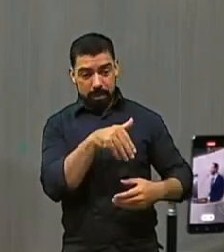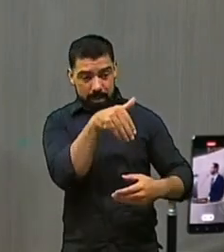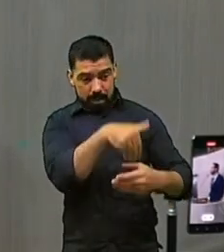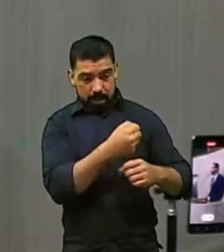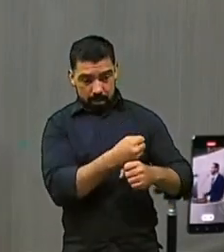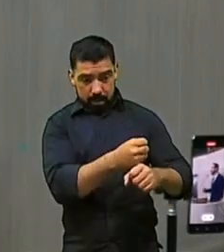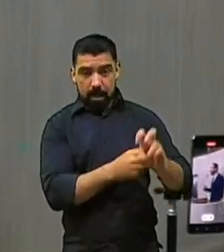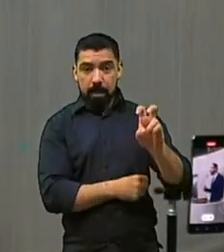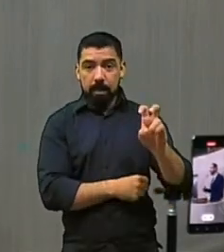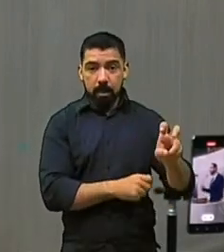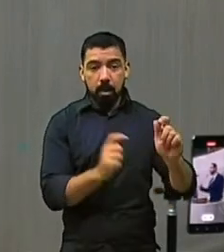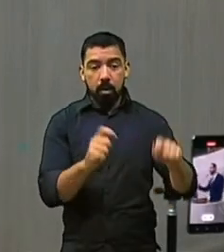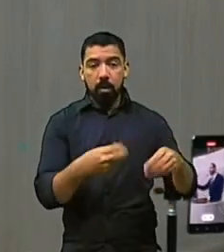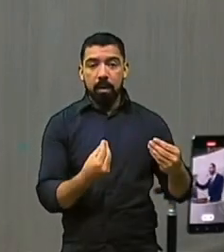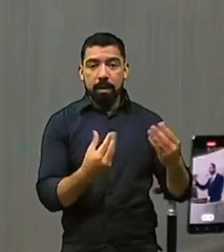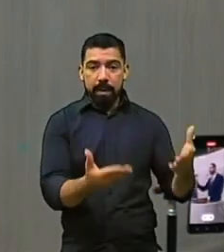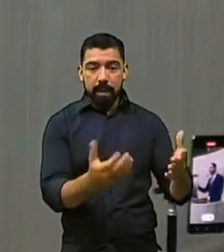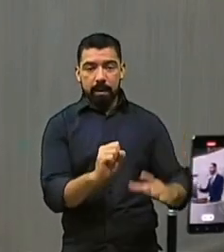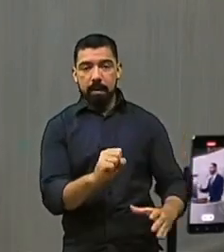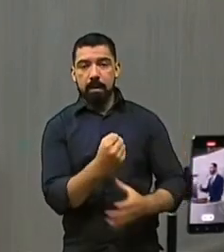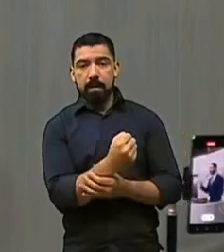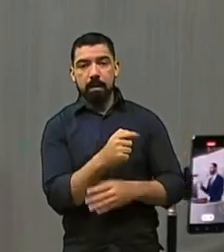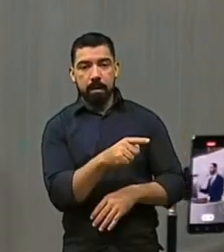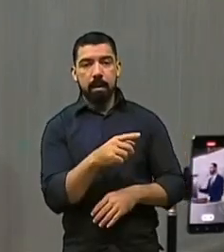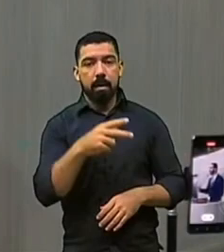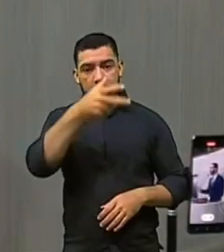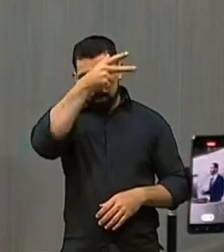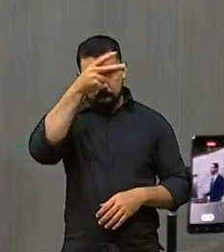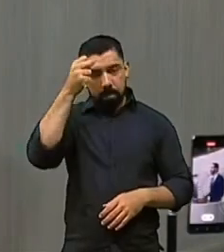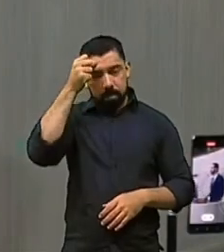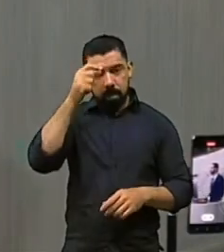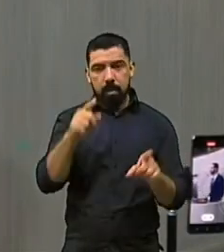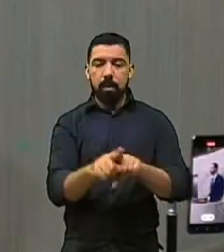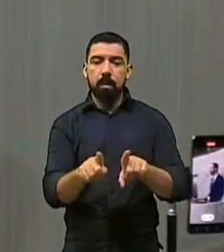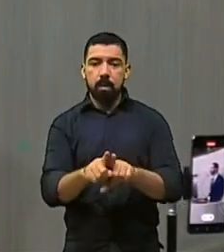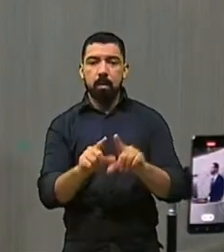deputados, que possam trabalhar naquilo que, de fato, a população anseia.